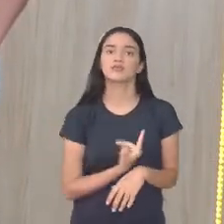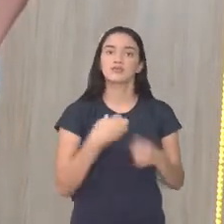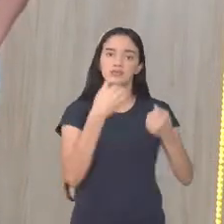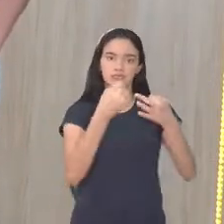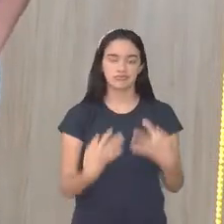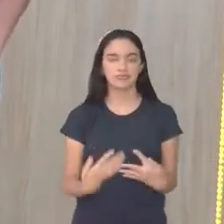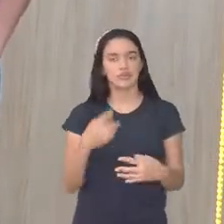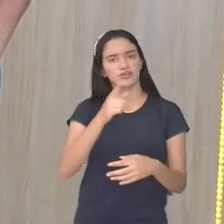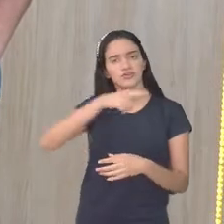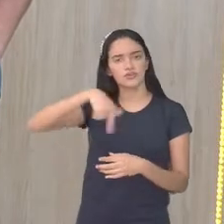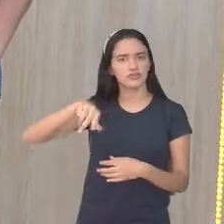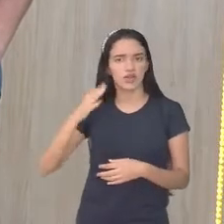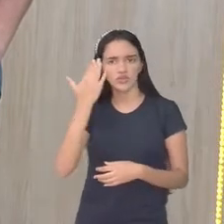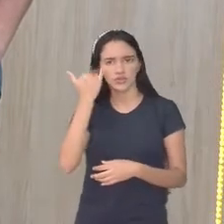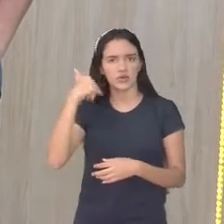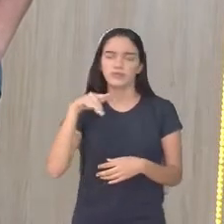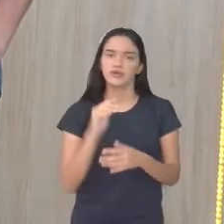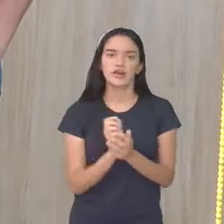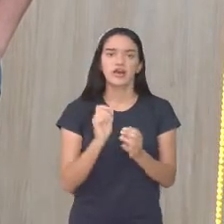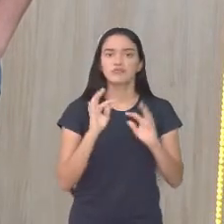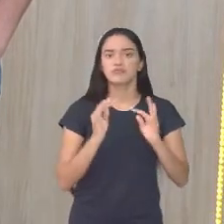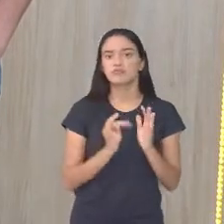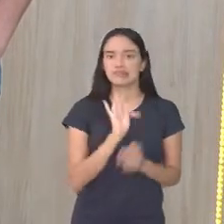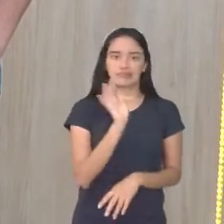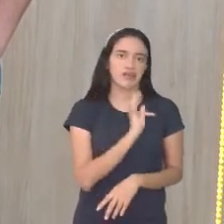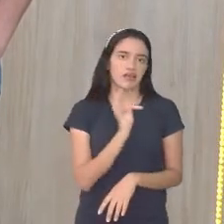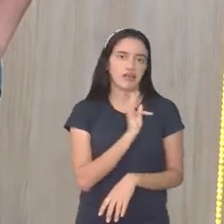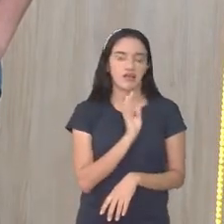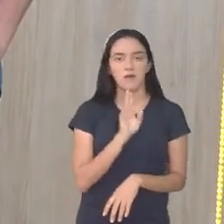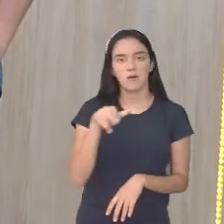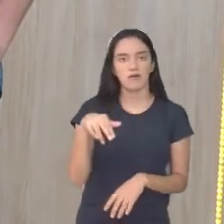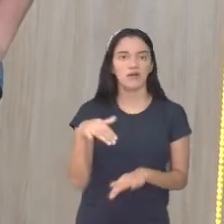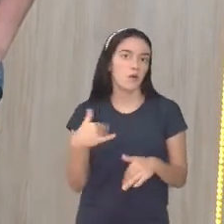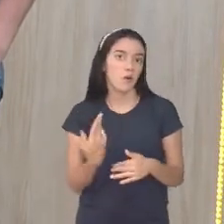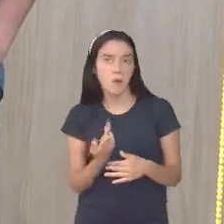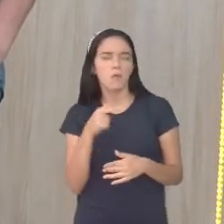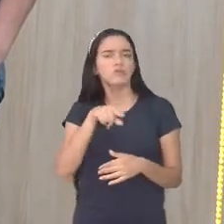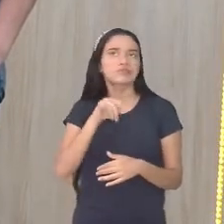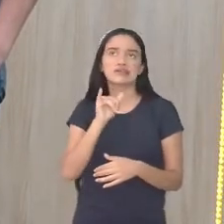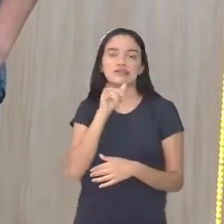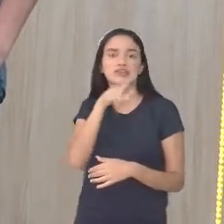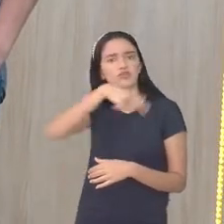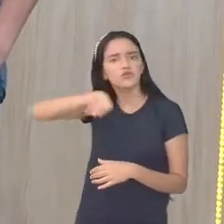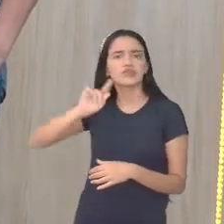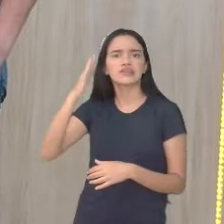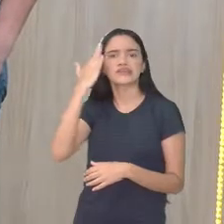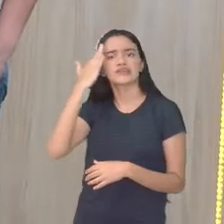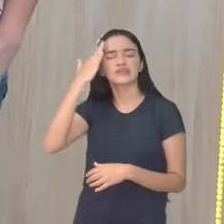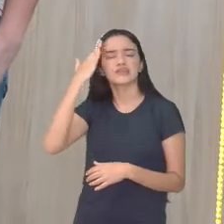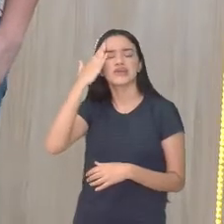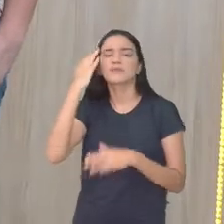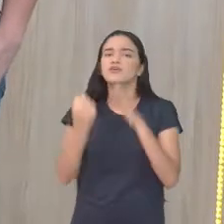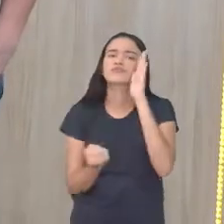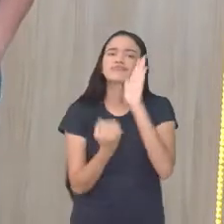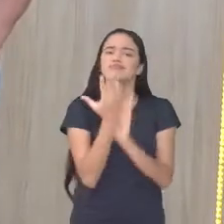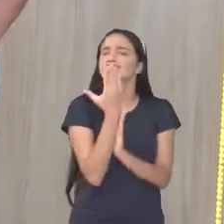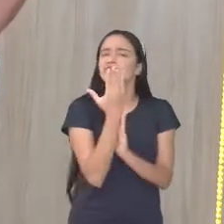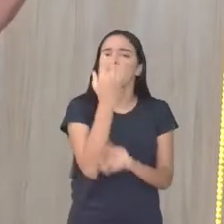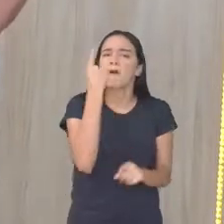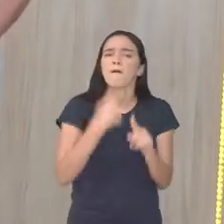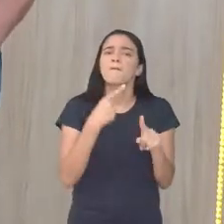e autorretrato, né não? E a gente bem que poderia começar, né? A gente vai começar com a leitura